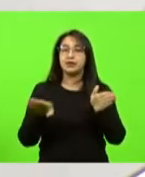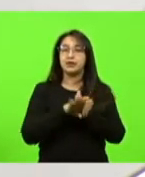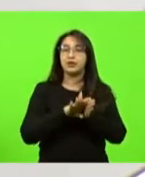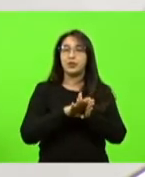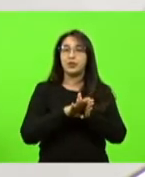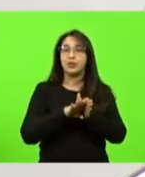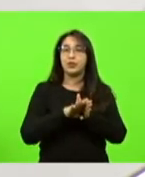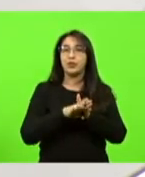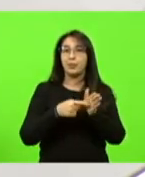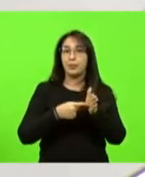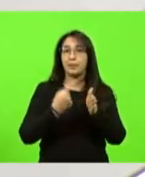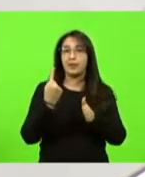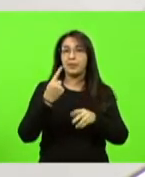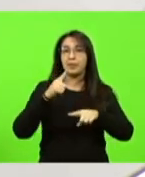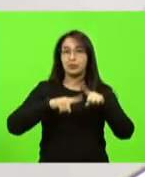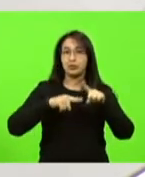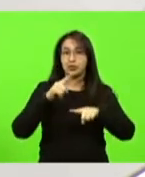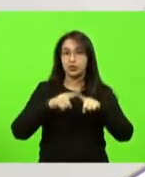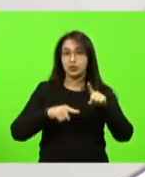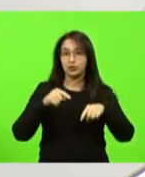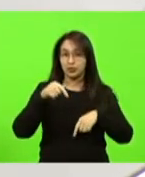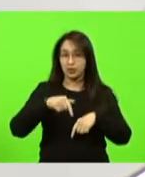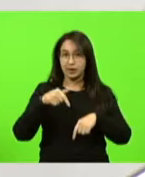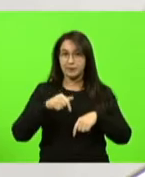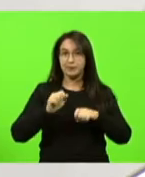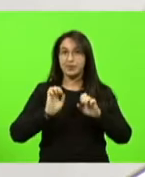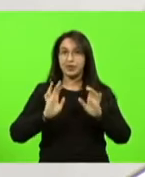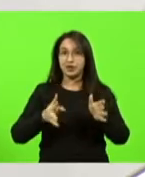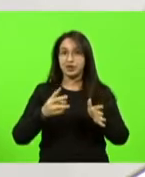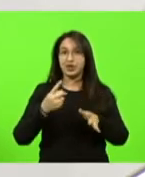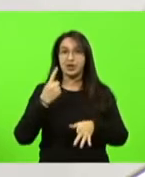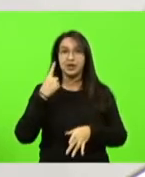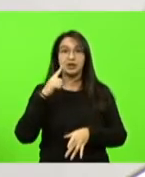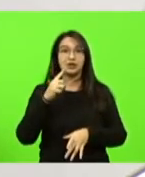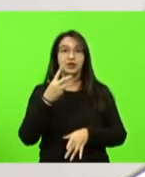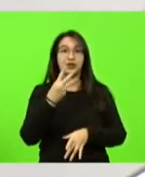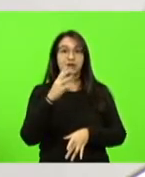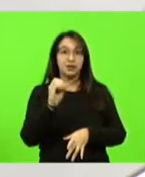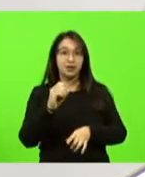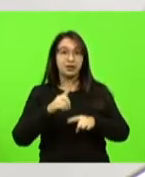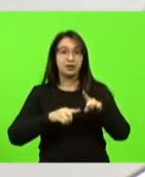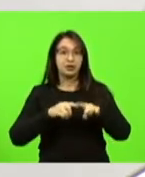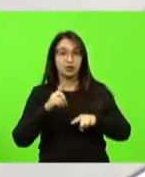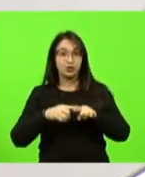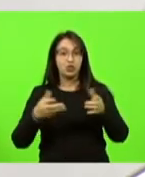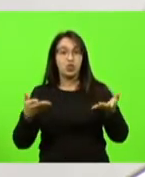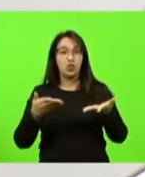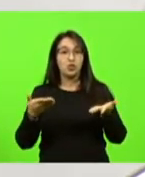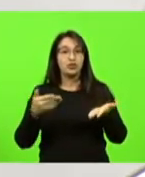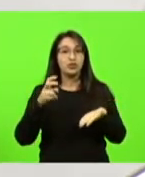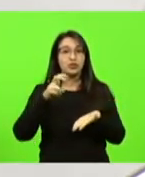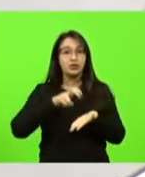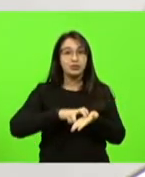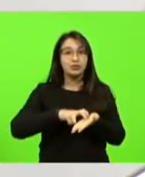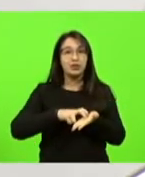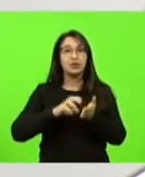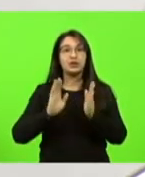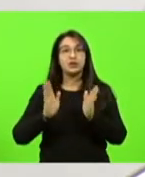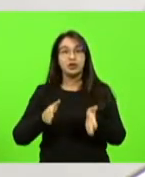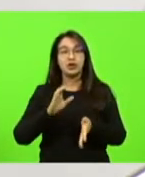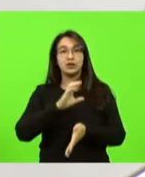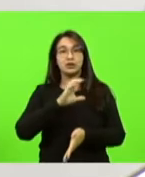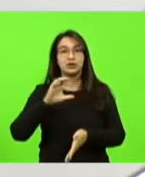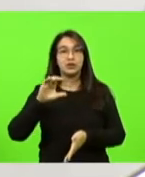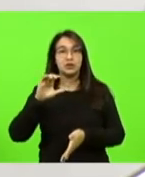junho. Nós estamos no dia 30 de junho. Hoje de manhã, passou pela Comissão de Finanças e agora nós vamos votar